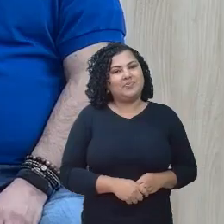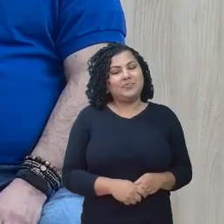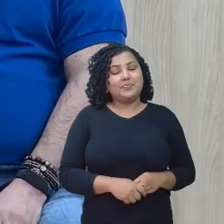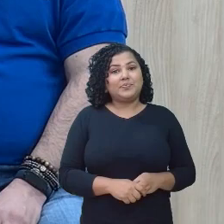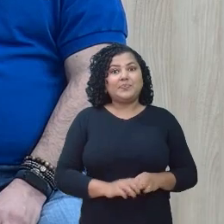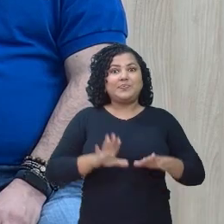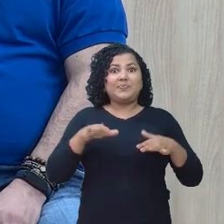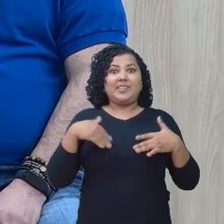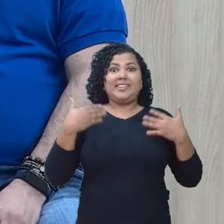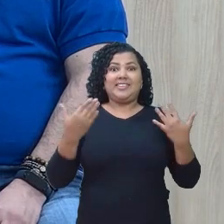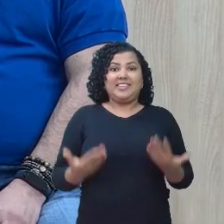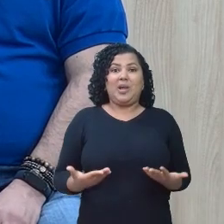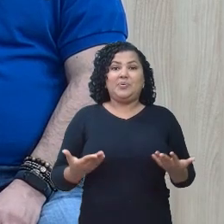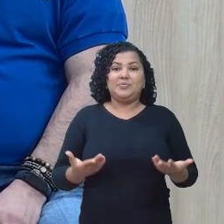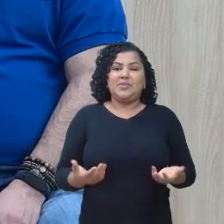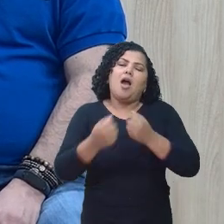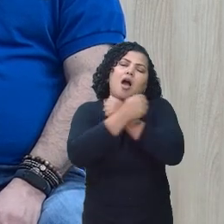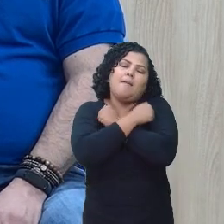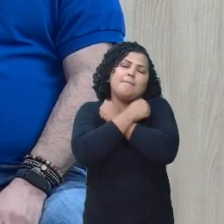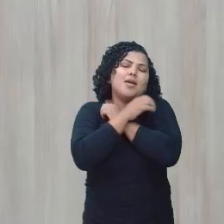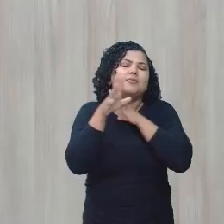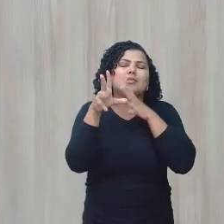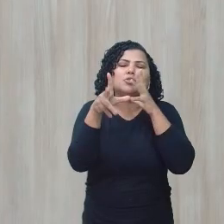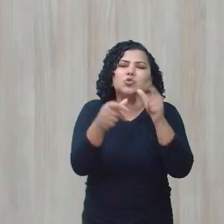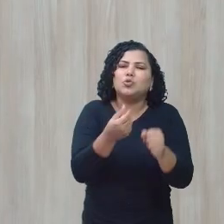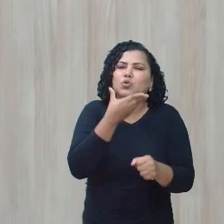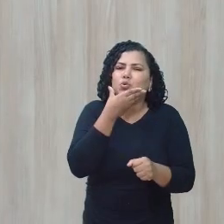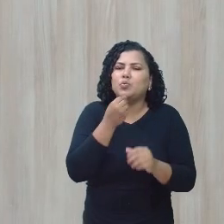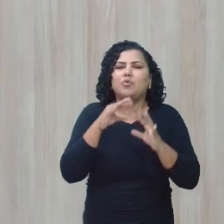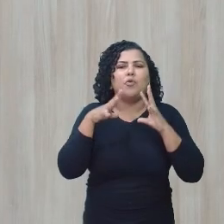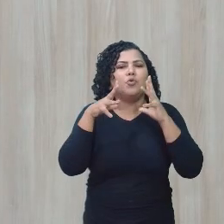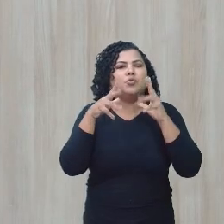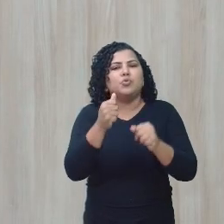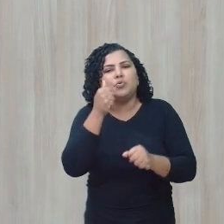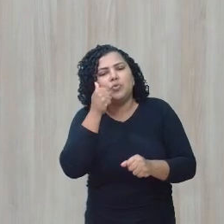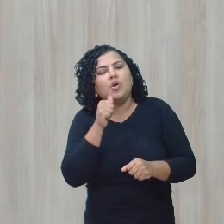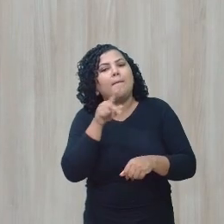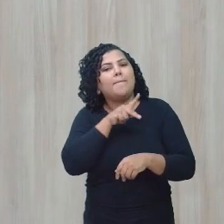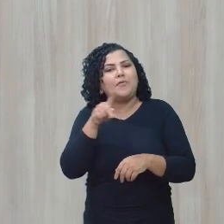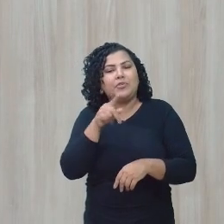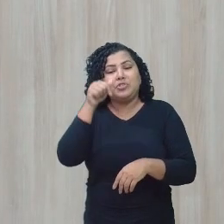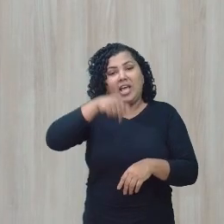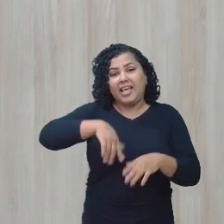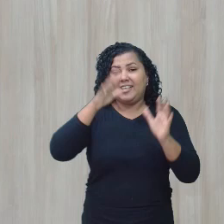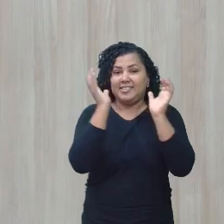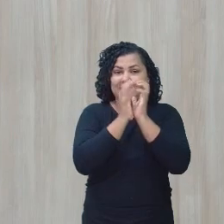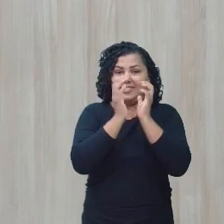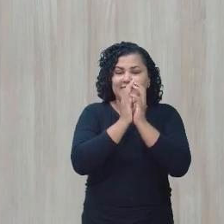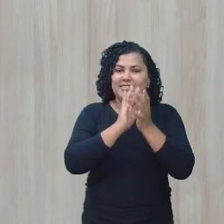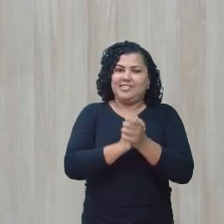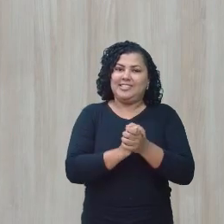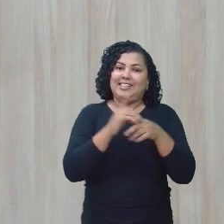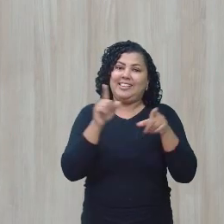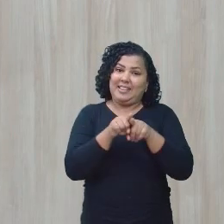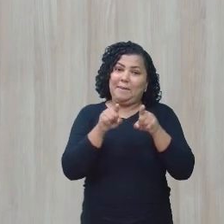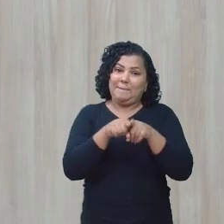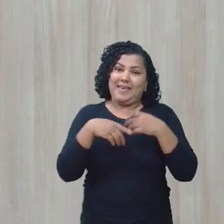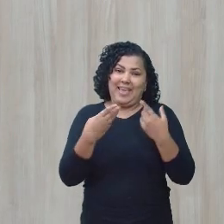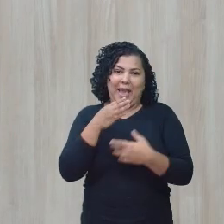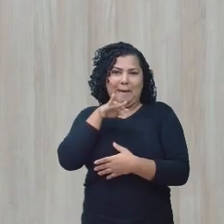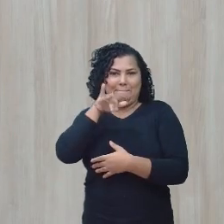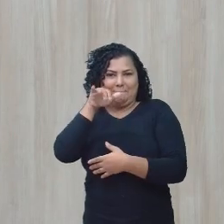e aí, enfim, gente, abraço a todos e todas os professores da Rede do Recife, né, a nossa produtora Beatriz